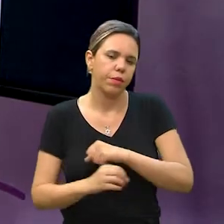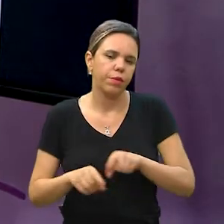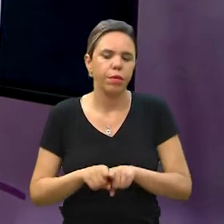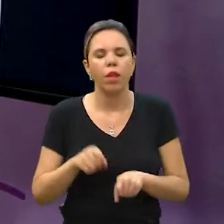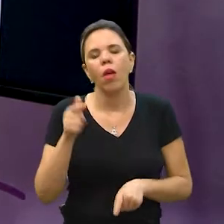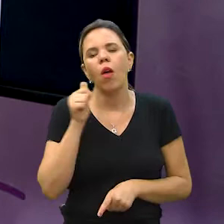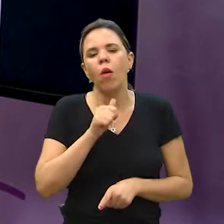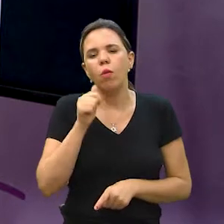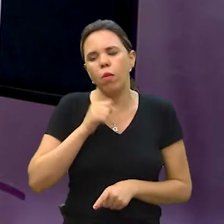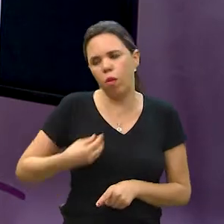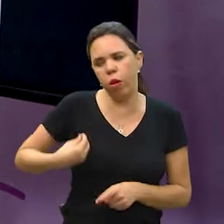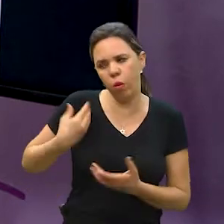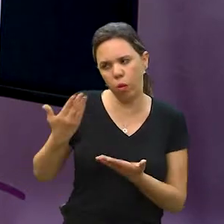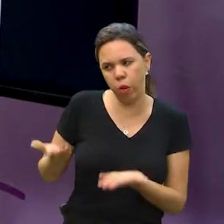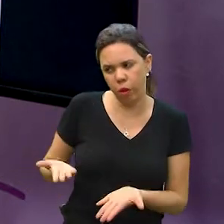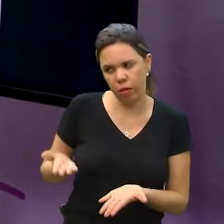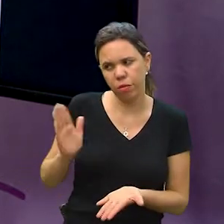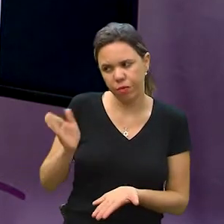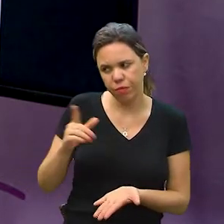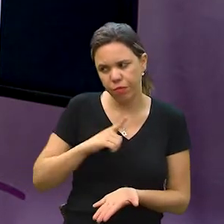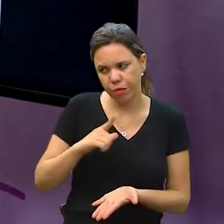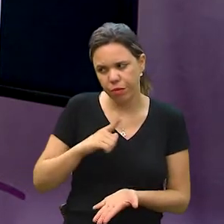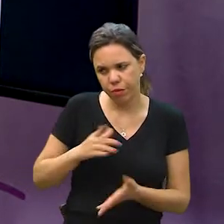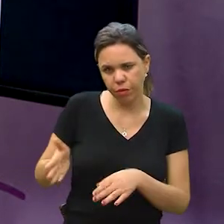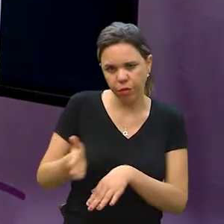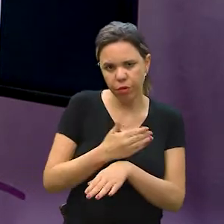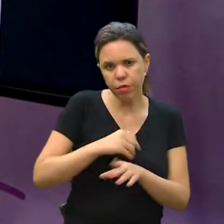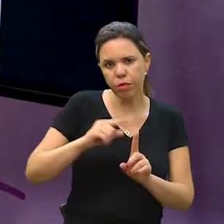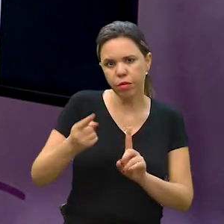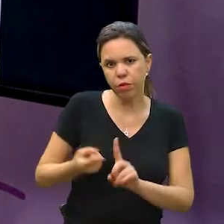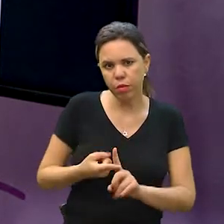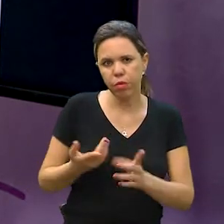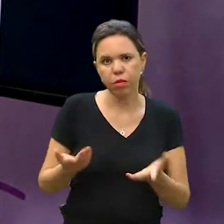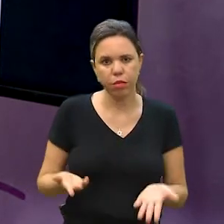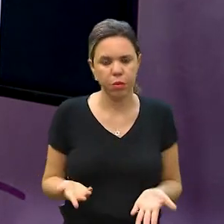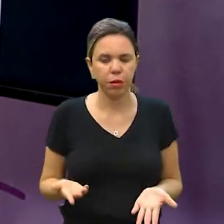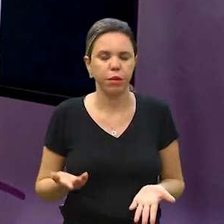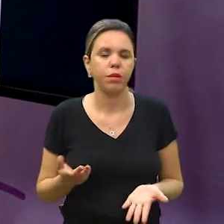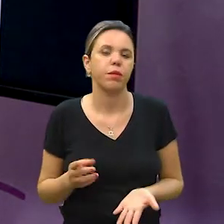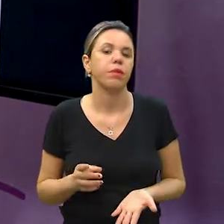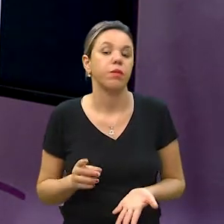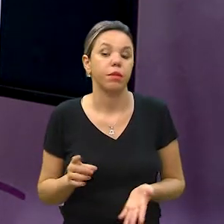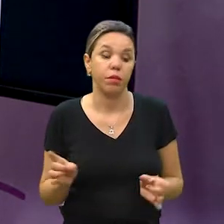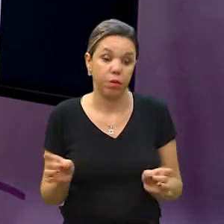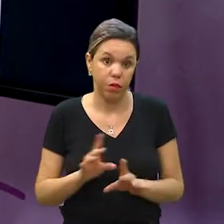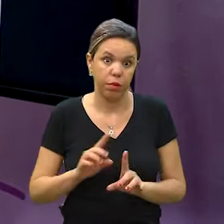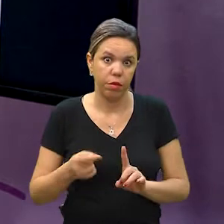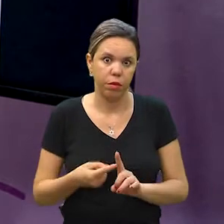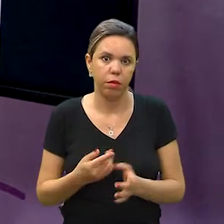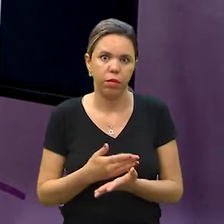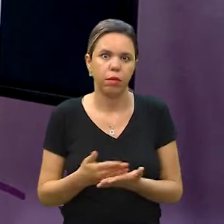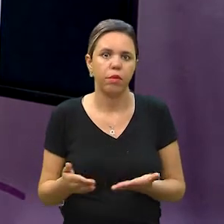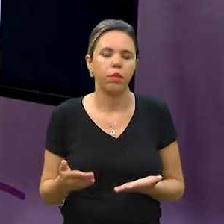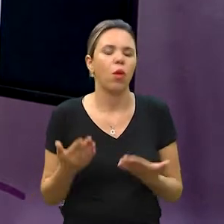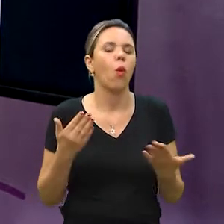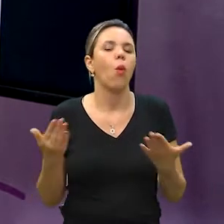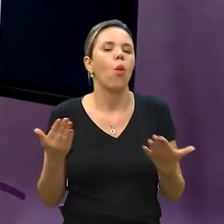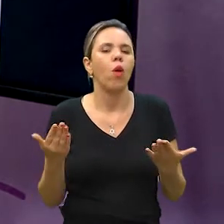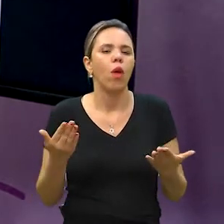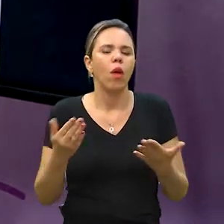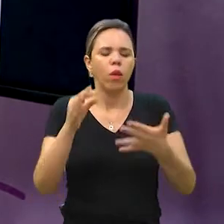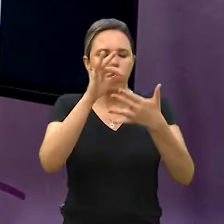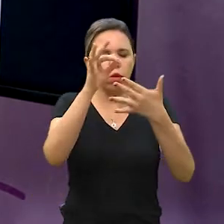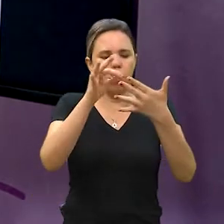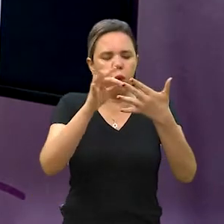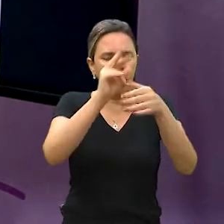doutora, a mulher tá lá, ela que teve já trombose antes da gravidez, assim que engravida, quais